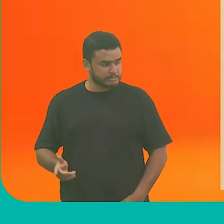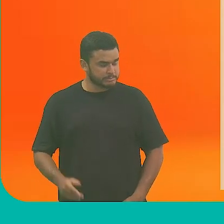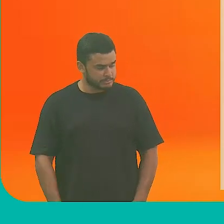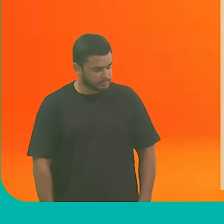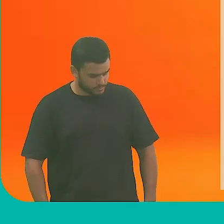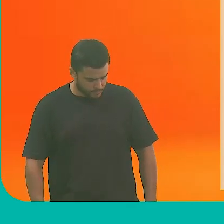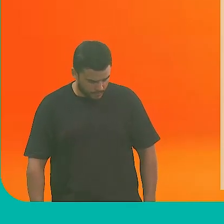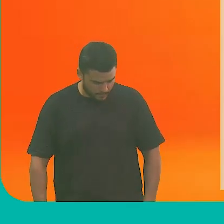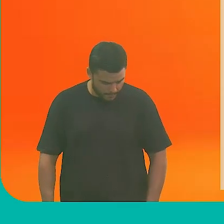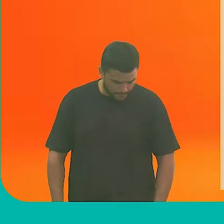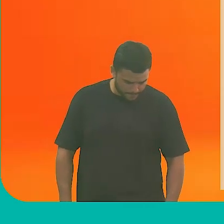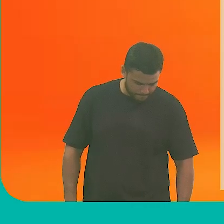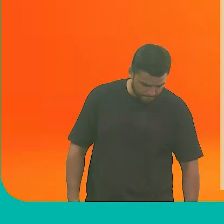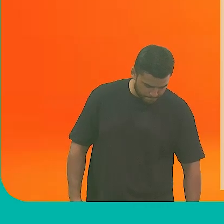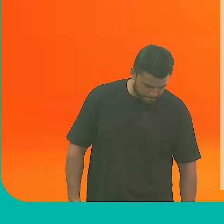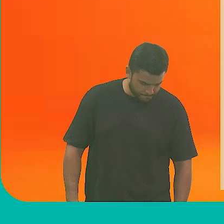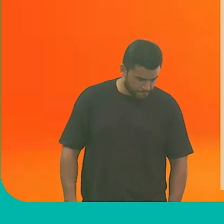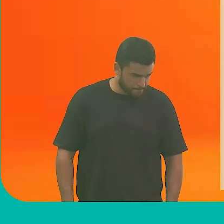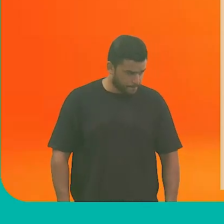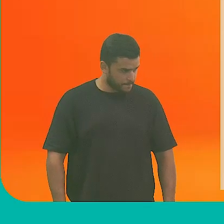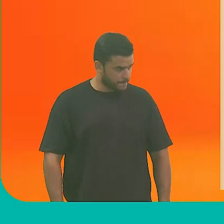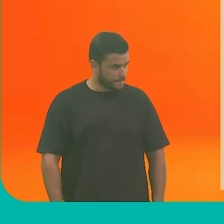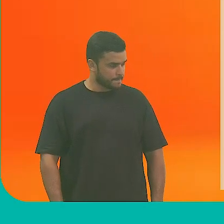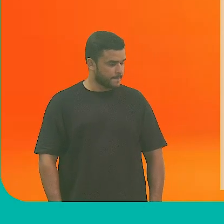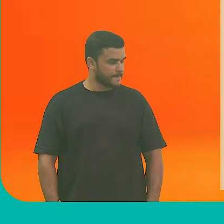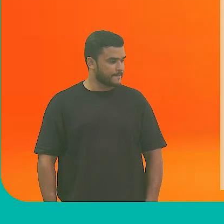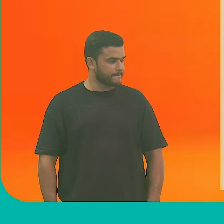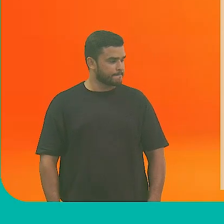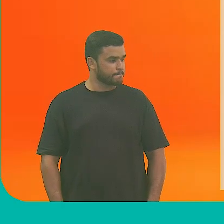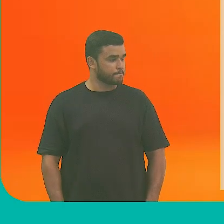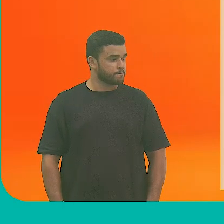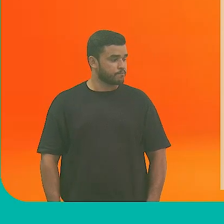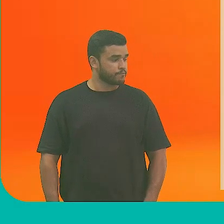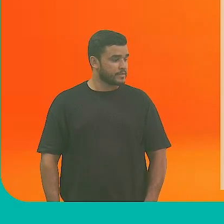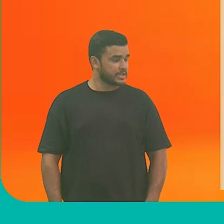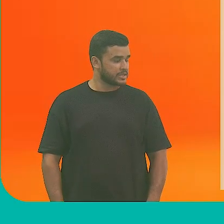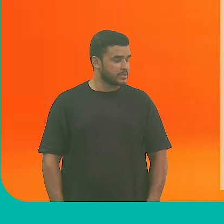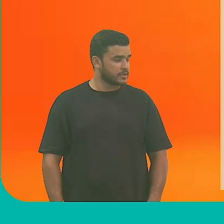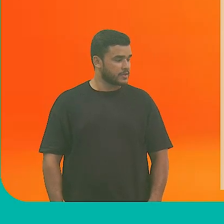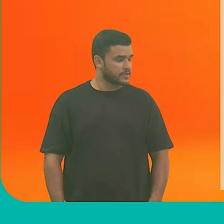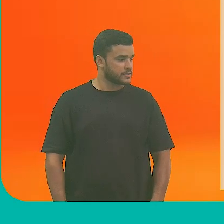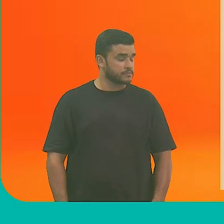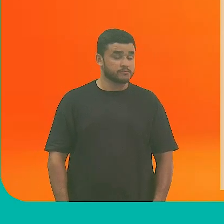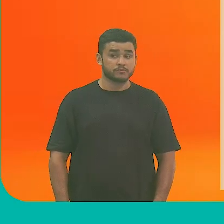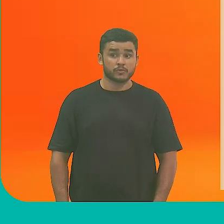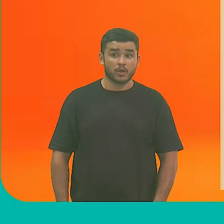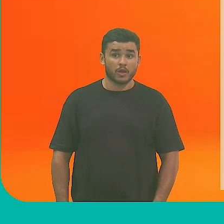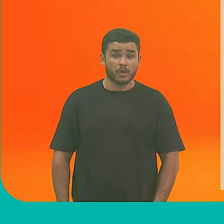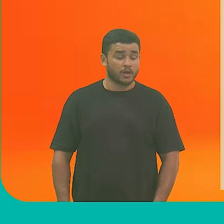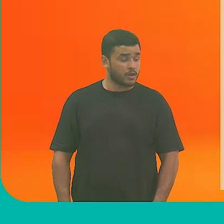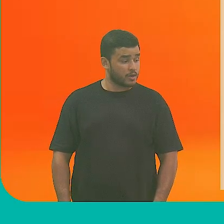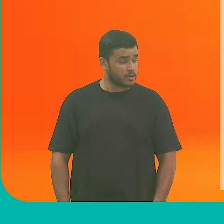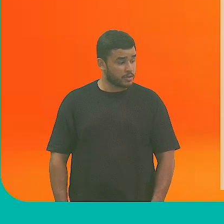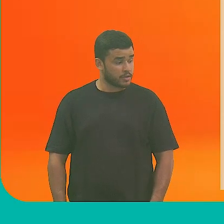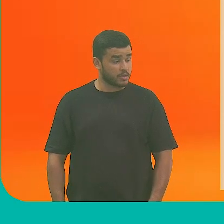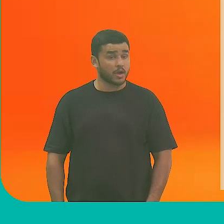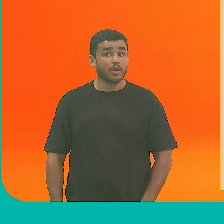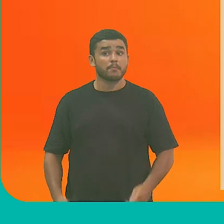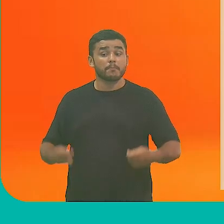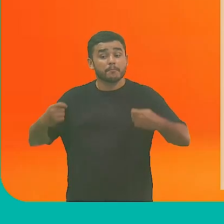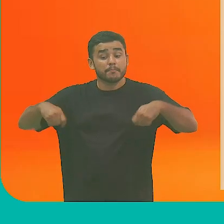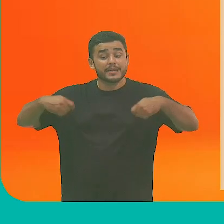lá ao comando. Em quanto desses instantes, a A estava mais valorizada do que